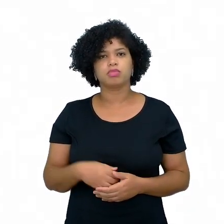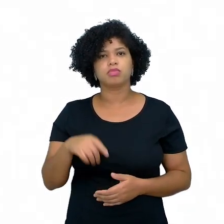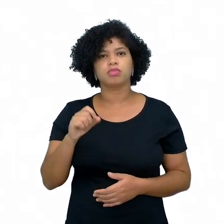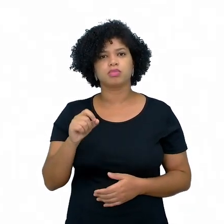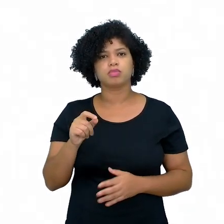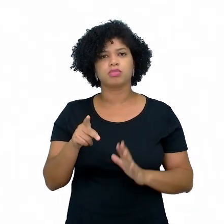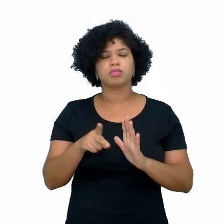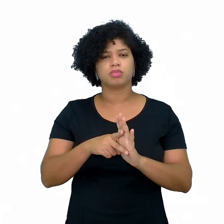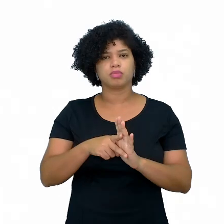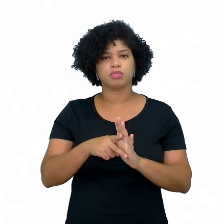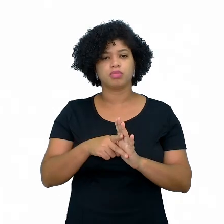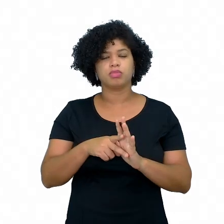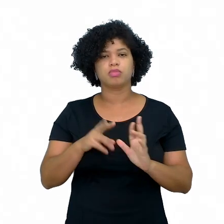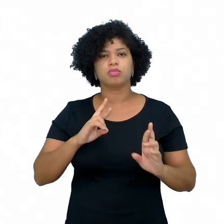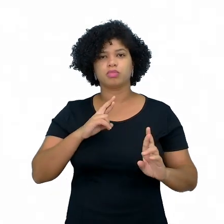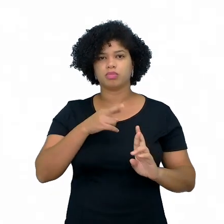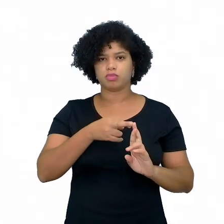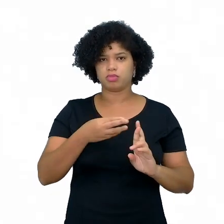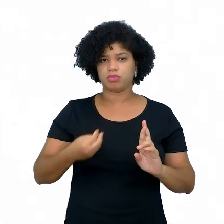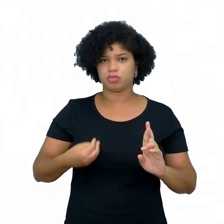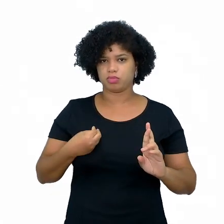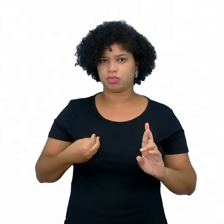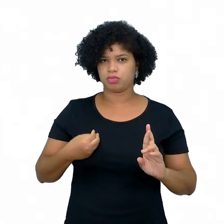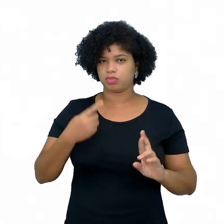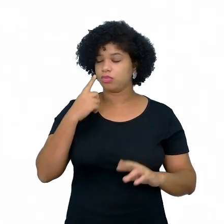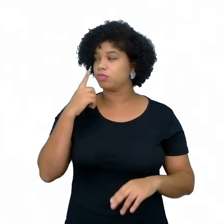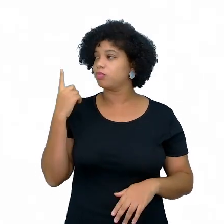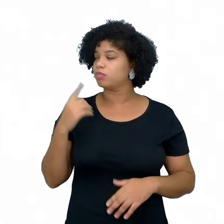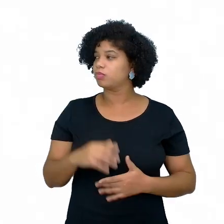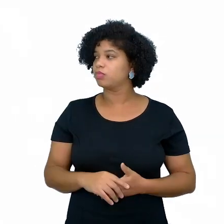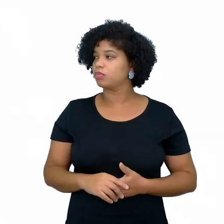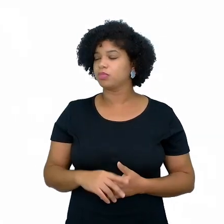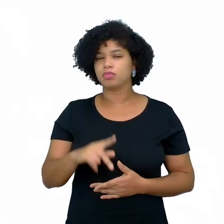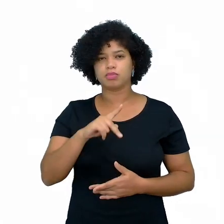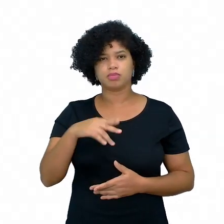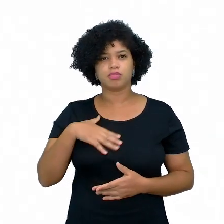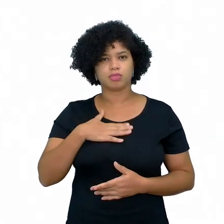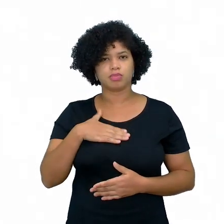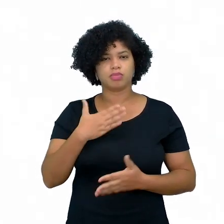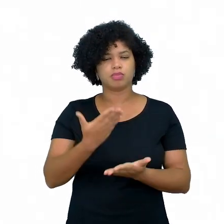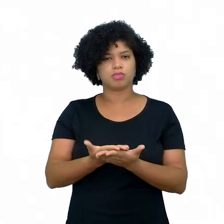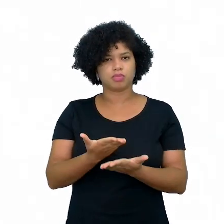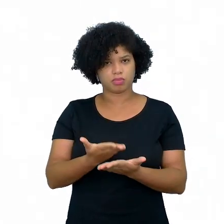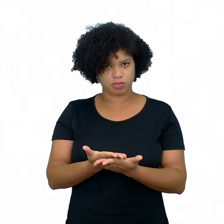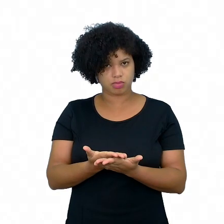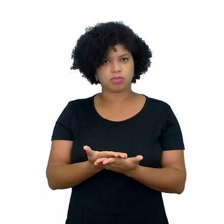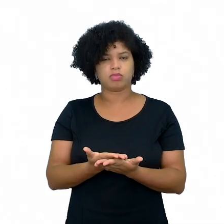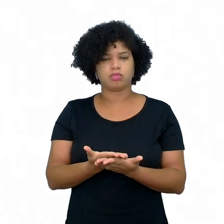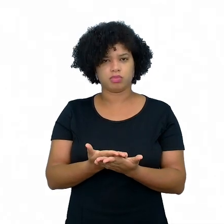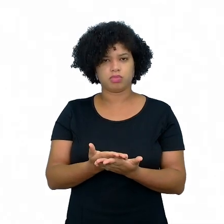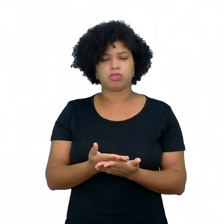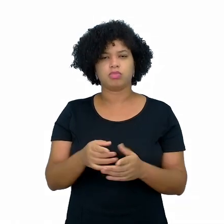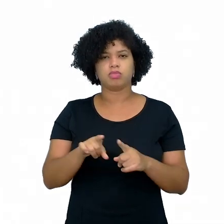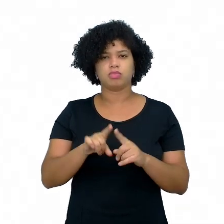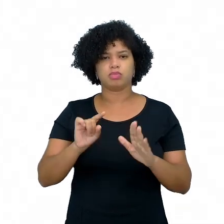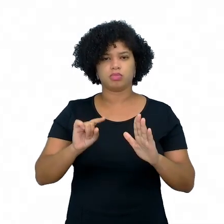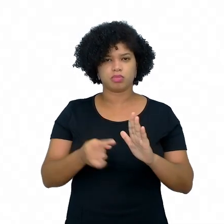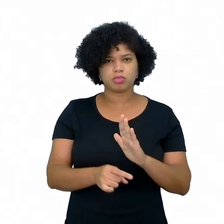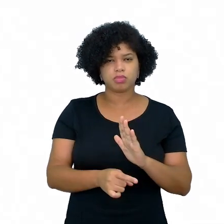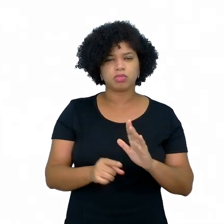aí nessas referências. Então, aquele professor que gosta de estudar e de se